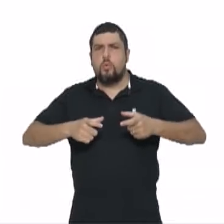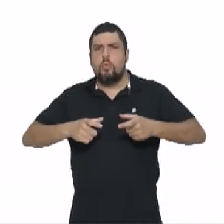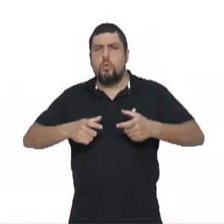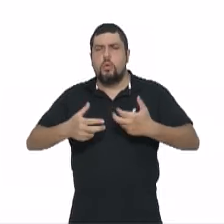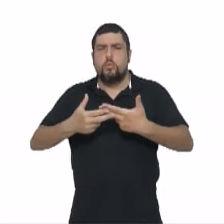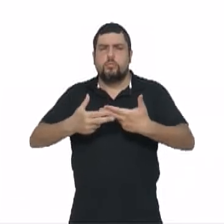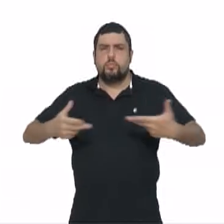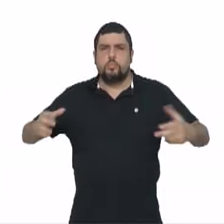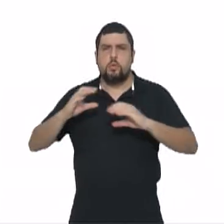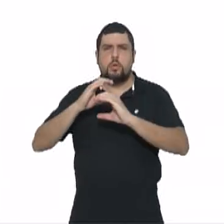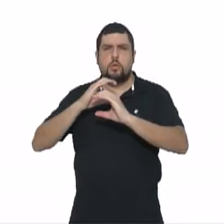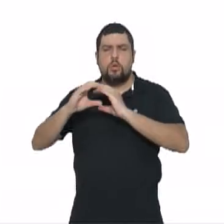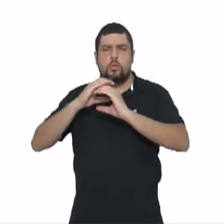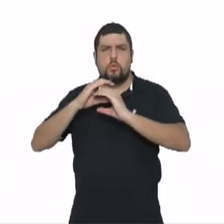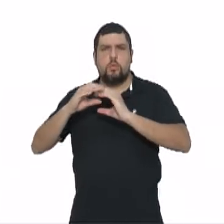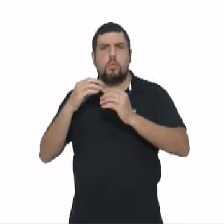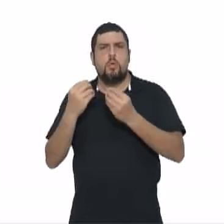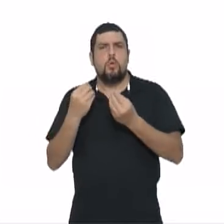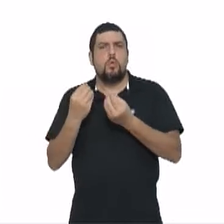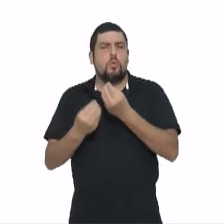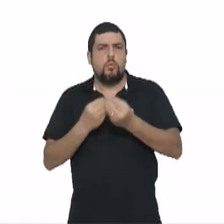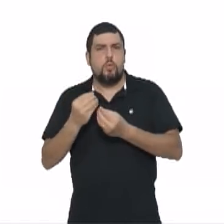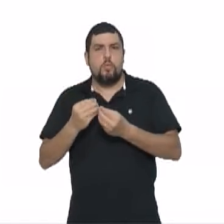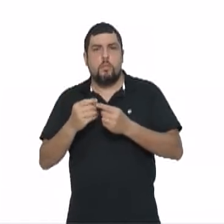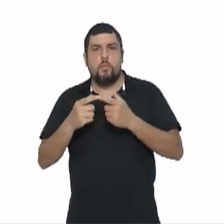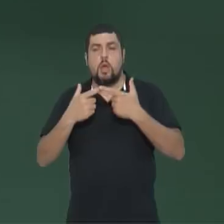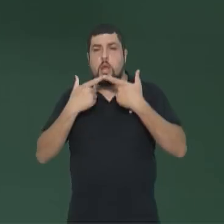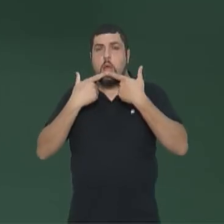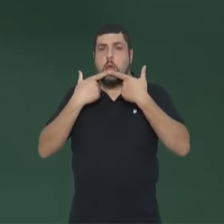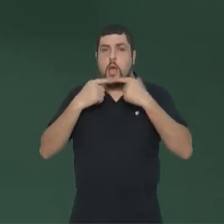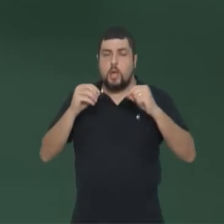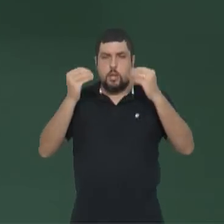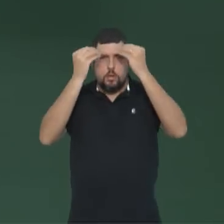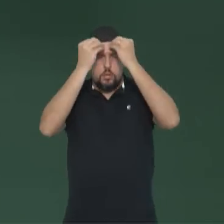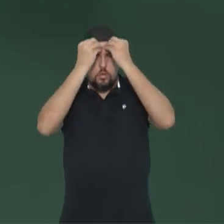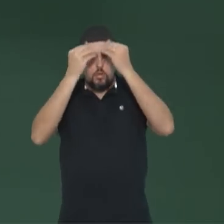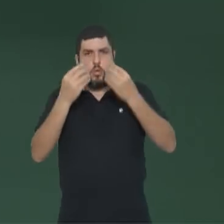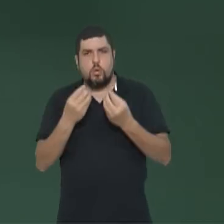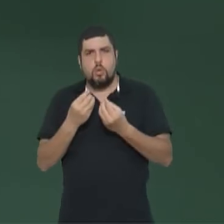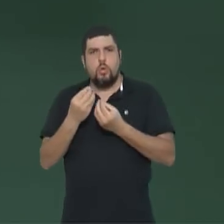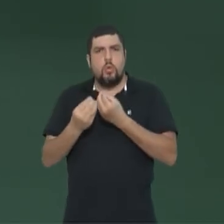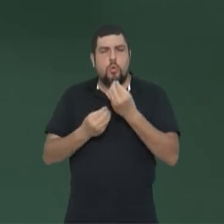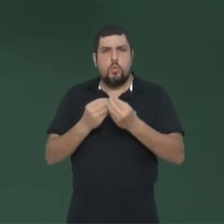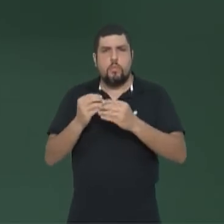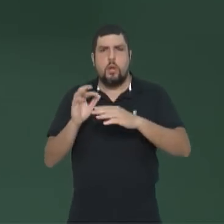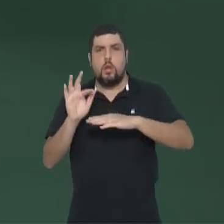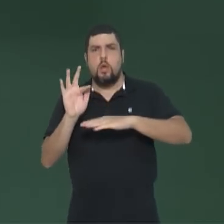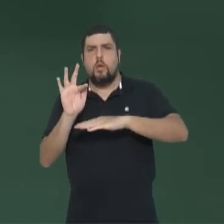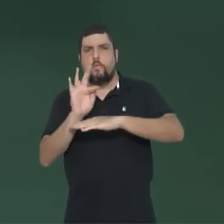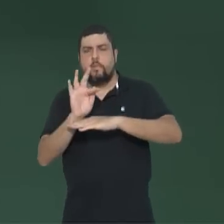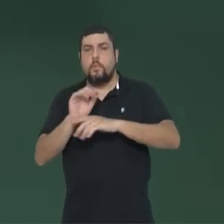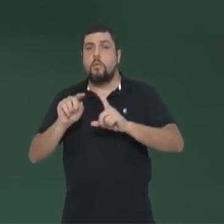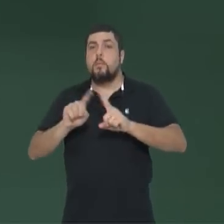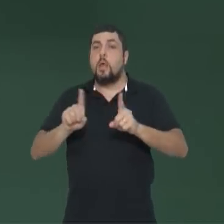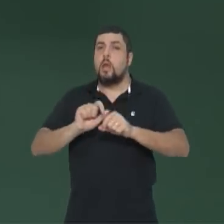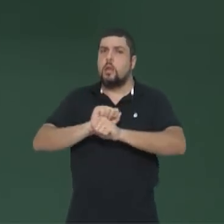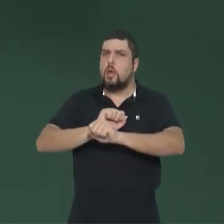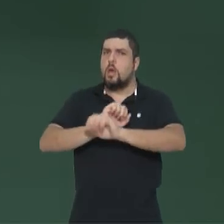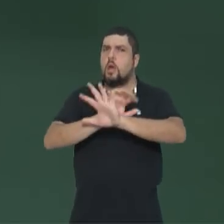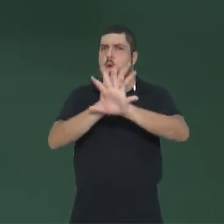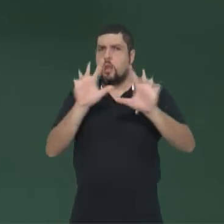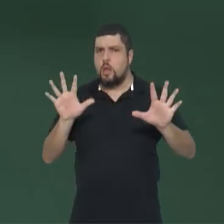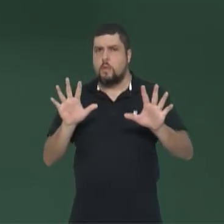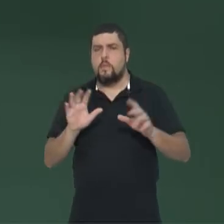comunicação, linguagem deve ser formal, clara e objetiva, então não pode ser uma linguagem rebuscada. Eu tenho